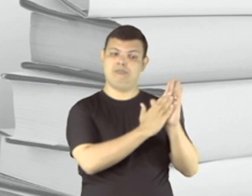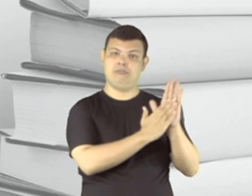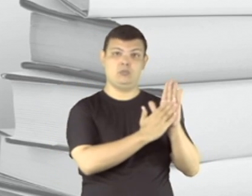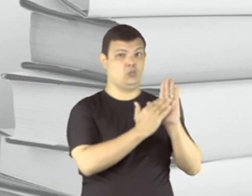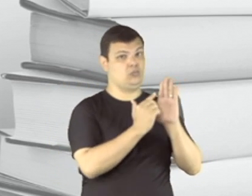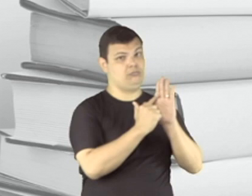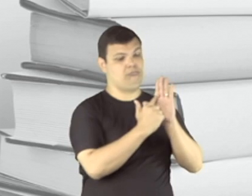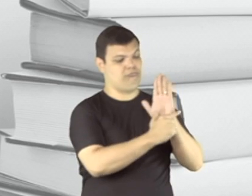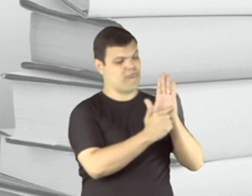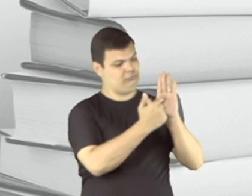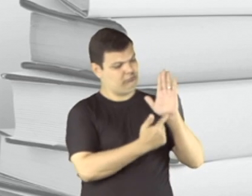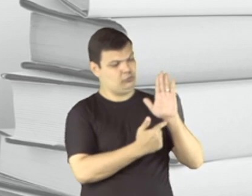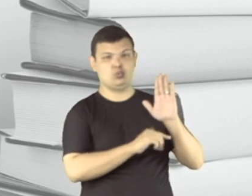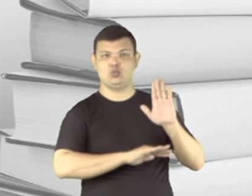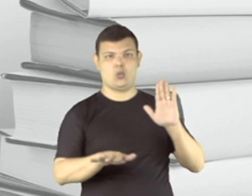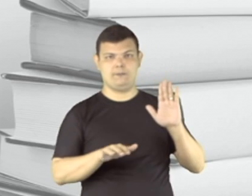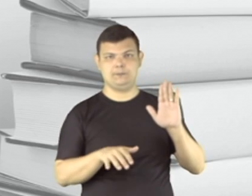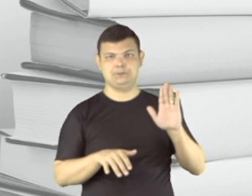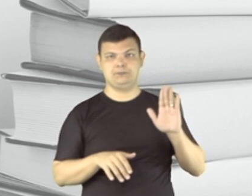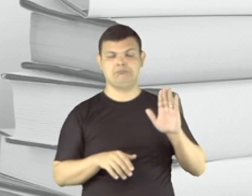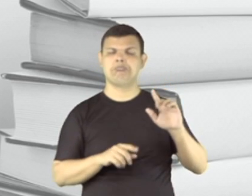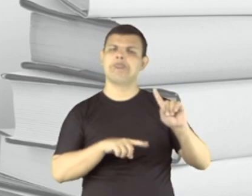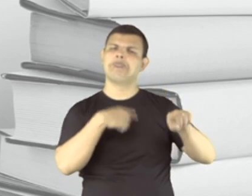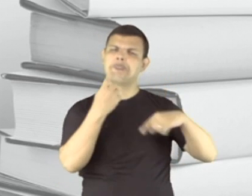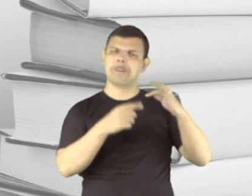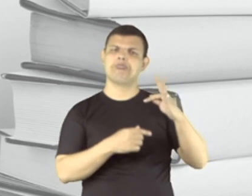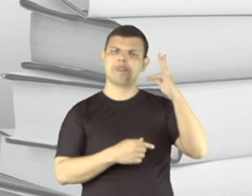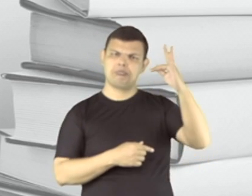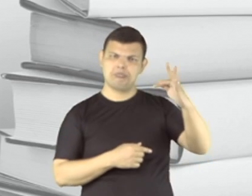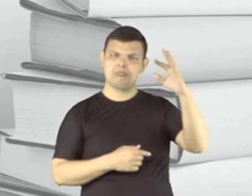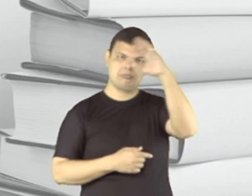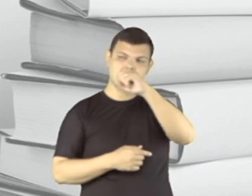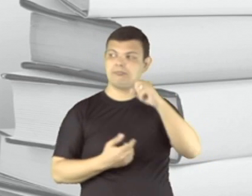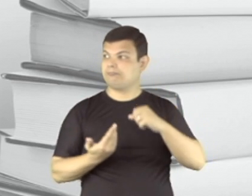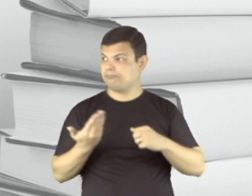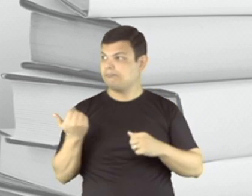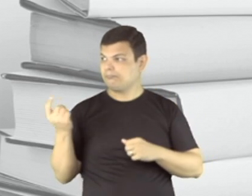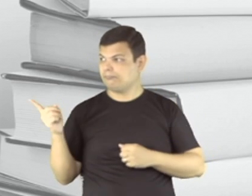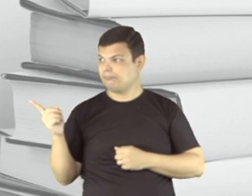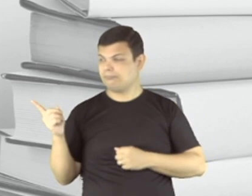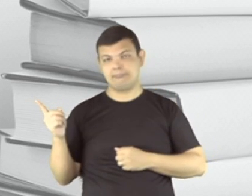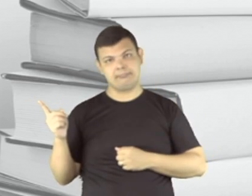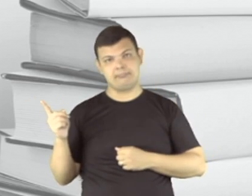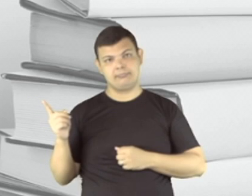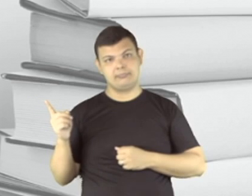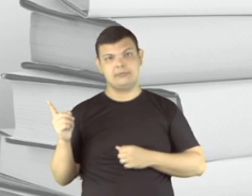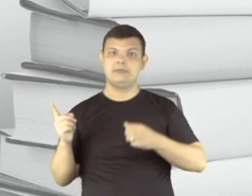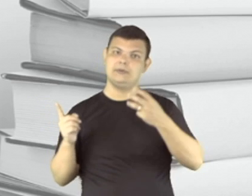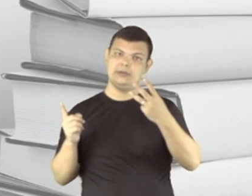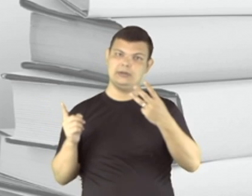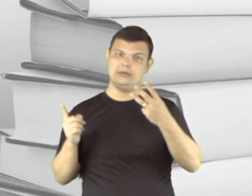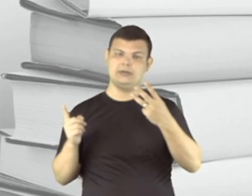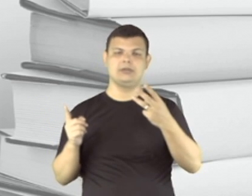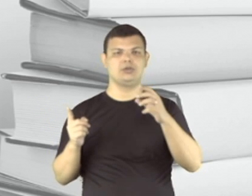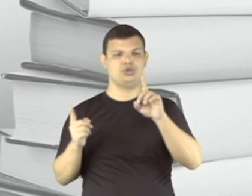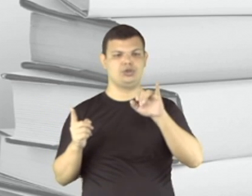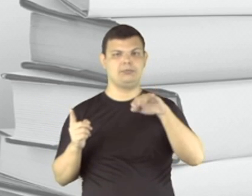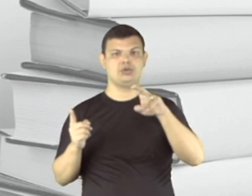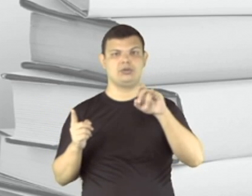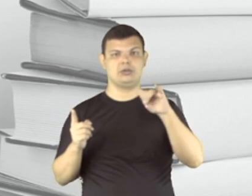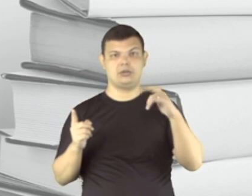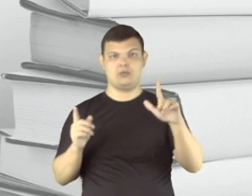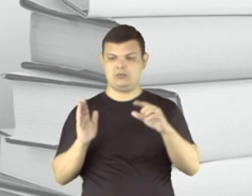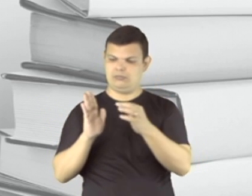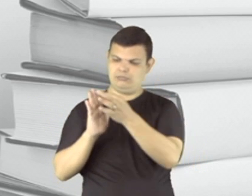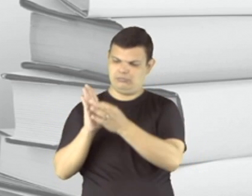figuras bidimensionais. Em outra aula, nós vamos trabalhar com as questões das figuras tridimensionais e espaciais, que